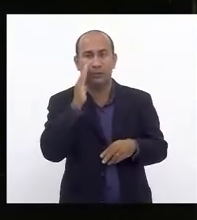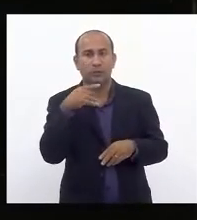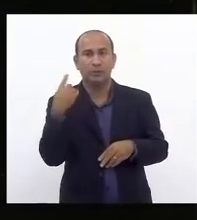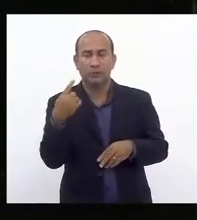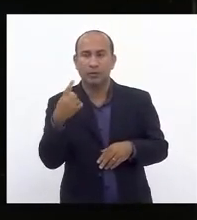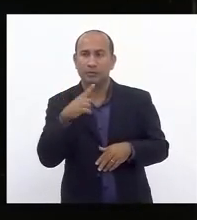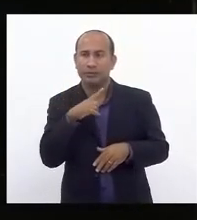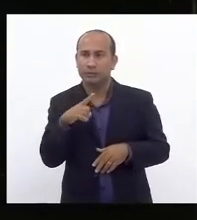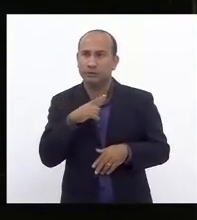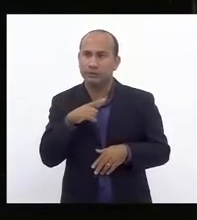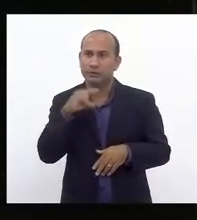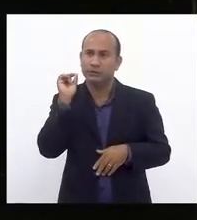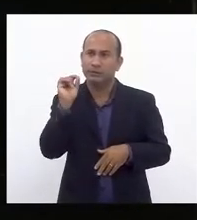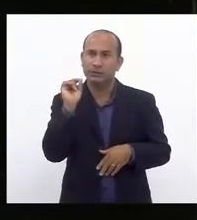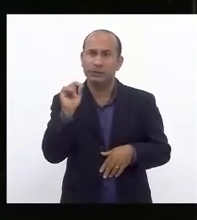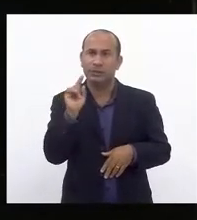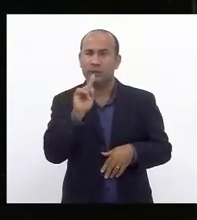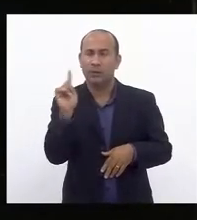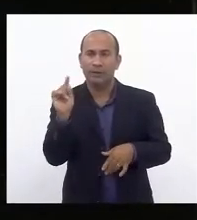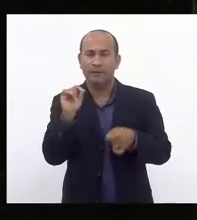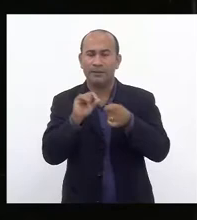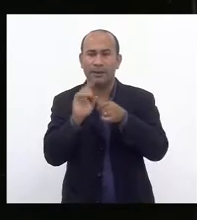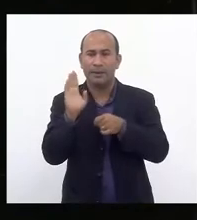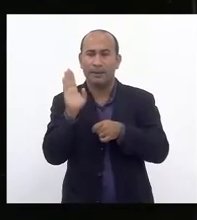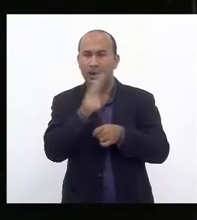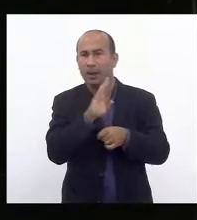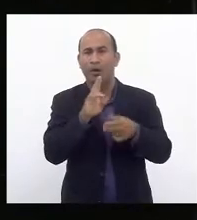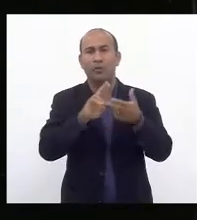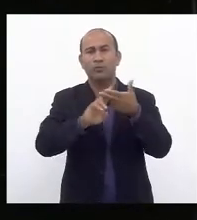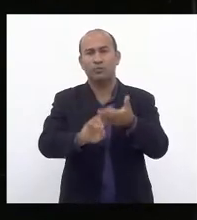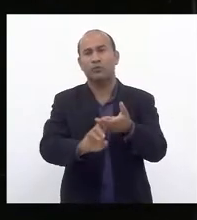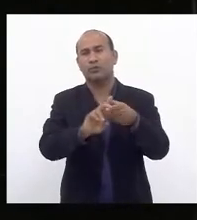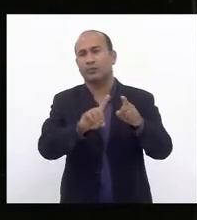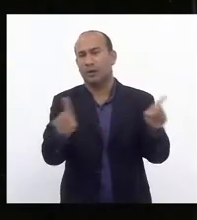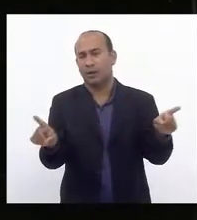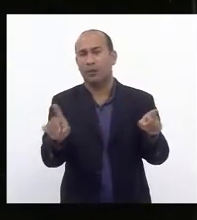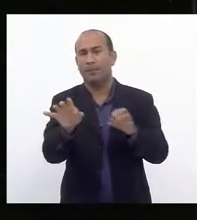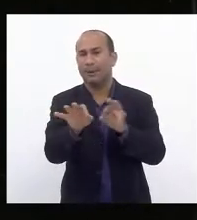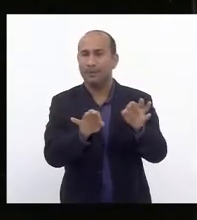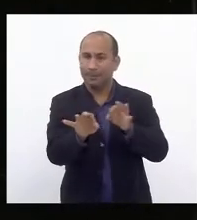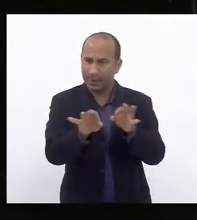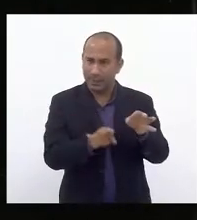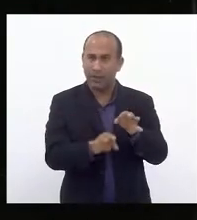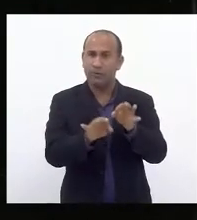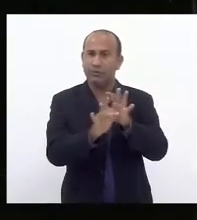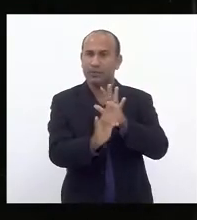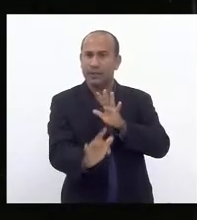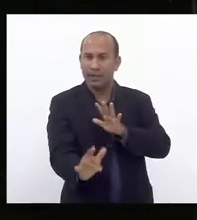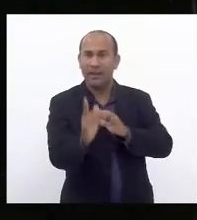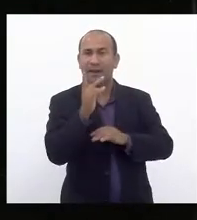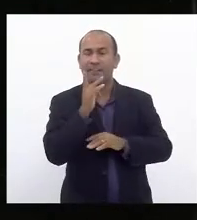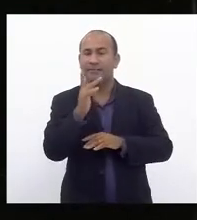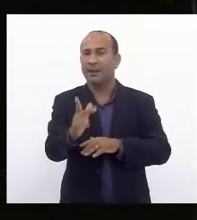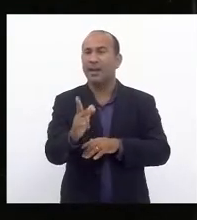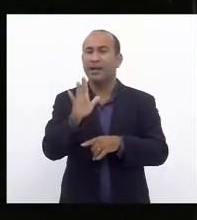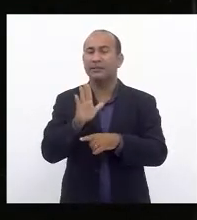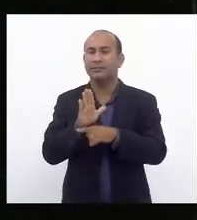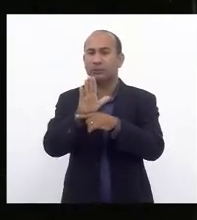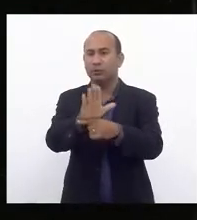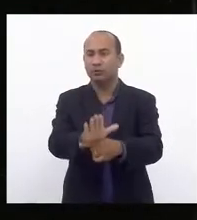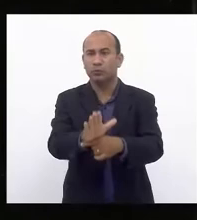tem de que isso não é ferir o SUS. Esse projeto de lei que garante, né, o